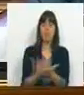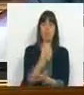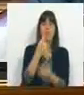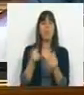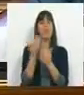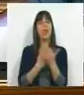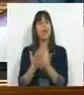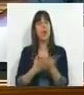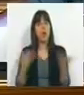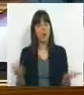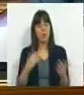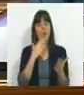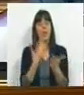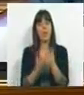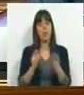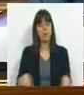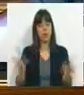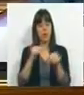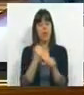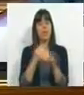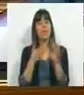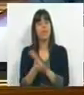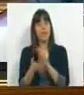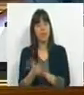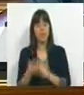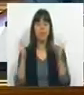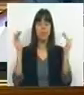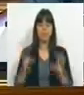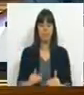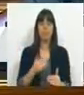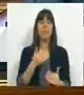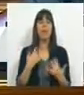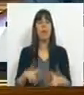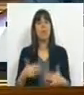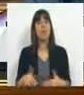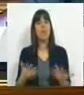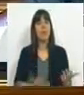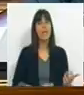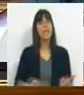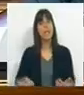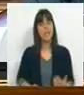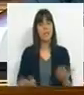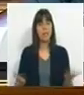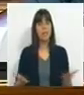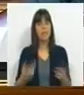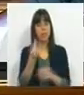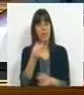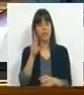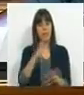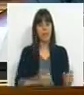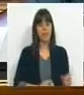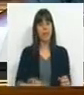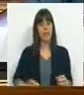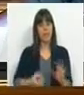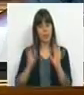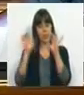recuperámos a economia, gerámos novos empregos, diminuímos significativamente o desemprego. A taxa de